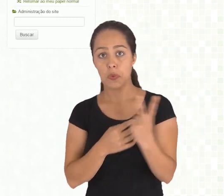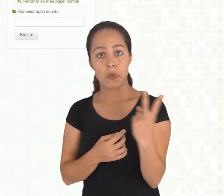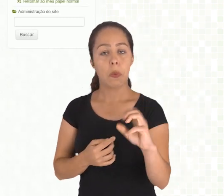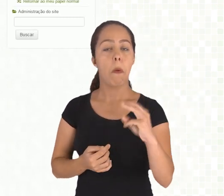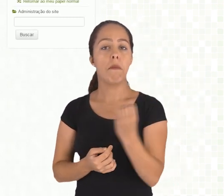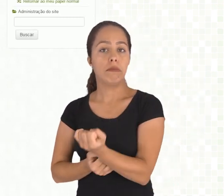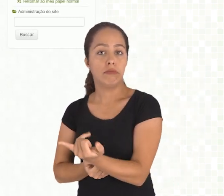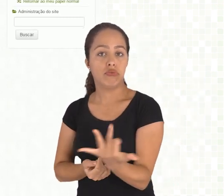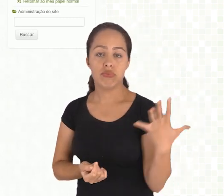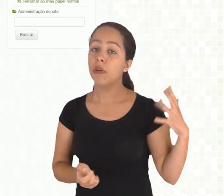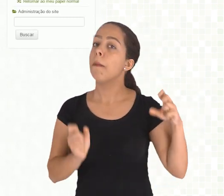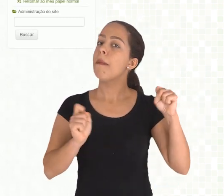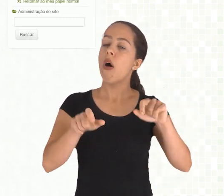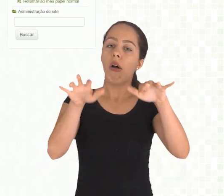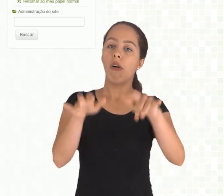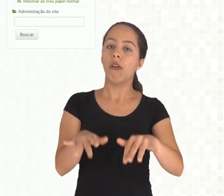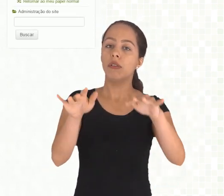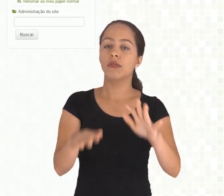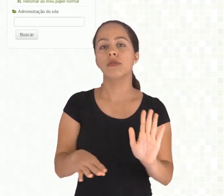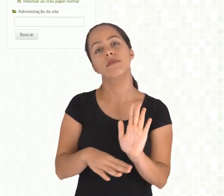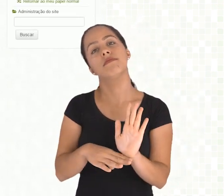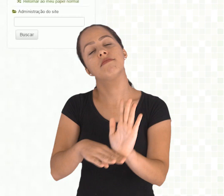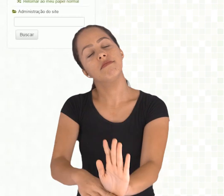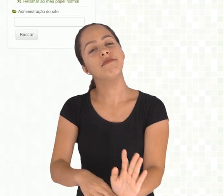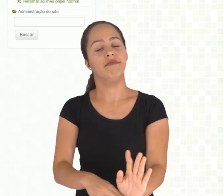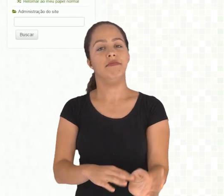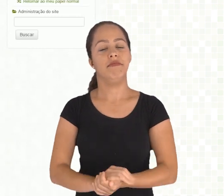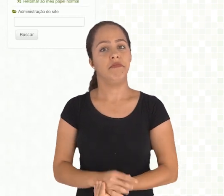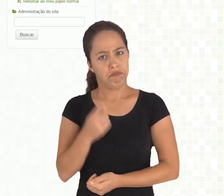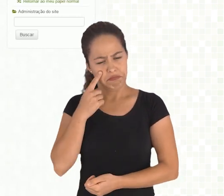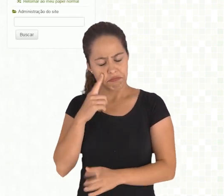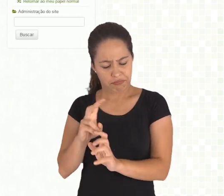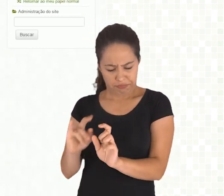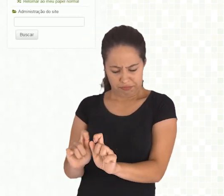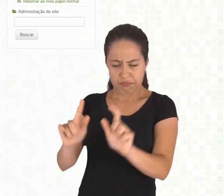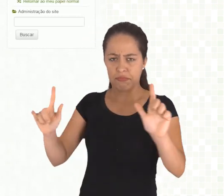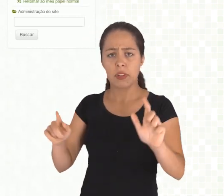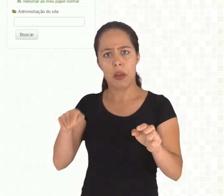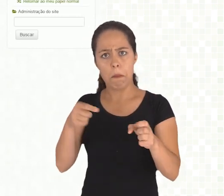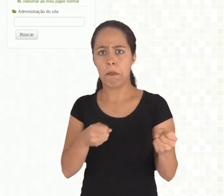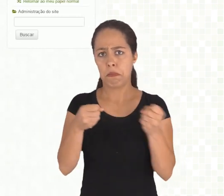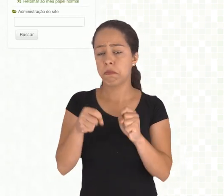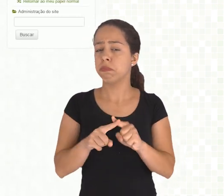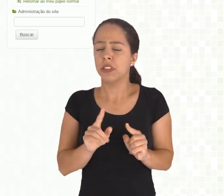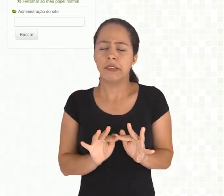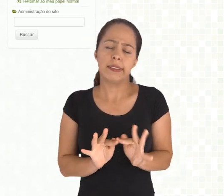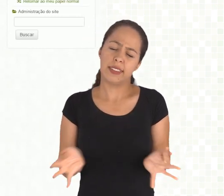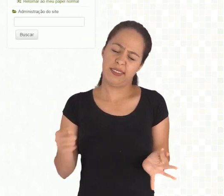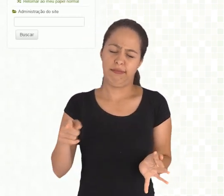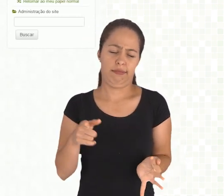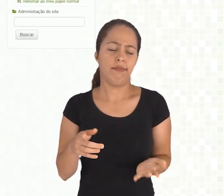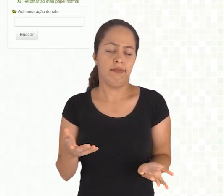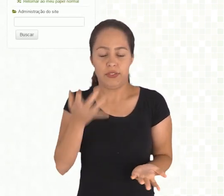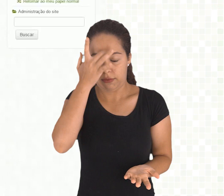malauí tá bom vou mostrar pra você como isso funciona bem rapidamente é muito simples você vai ver que é muito poderosa mas simples ao mesmo tempo